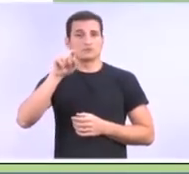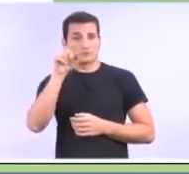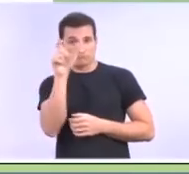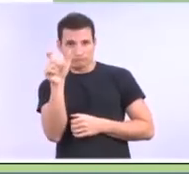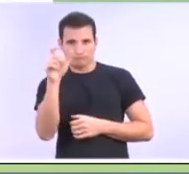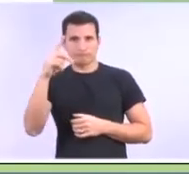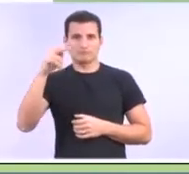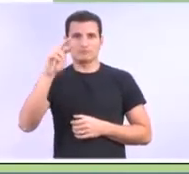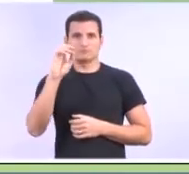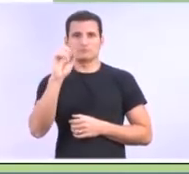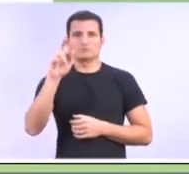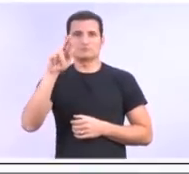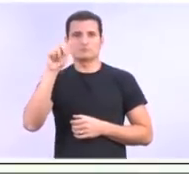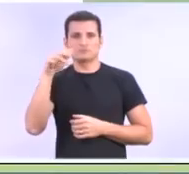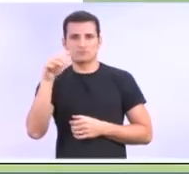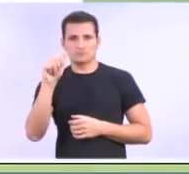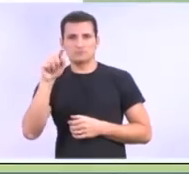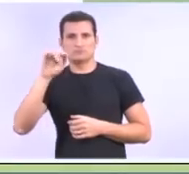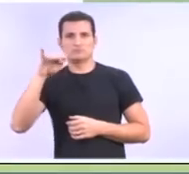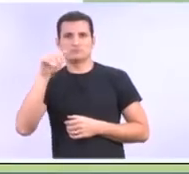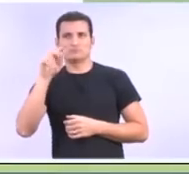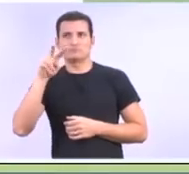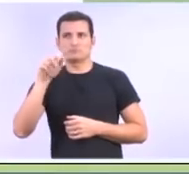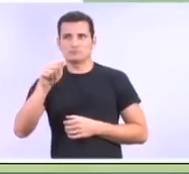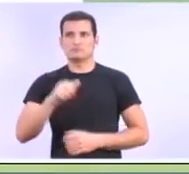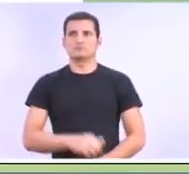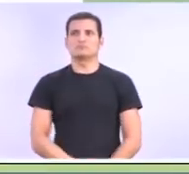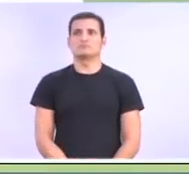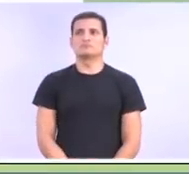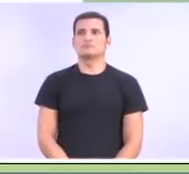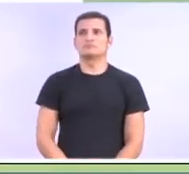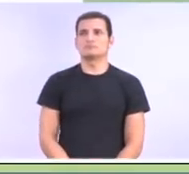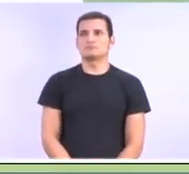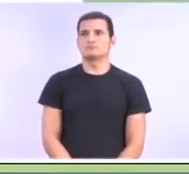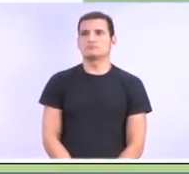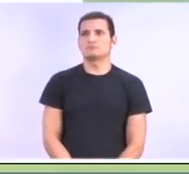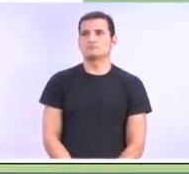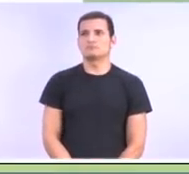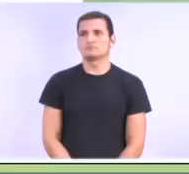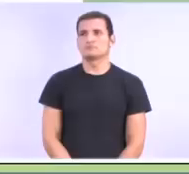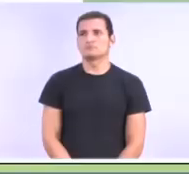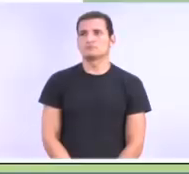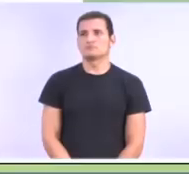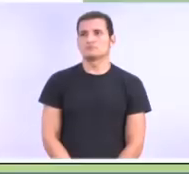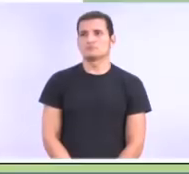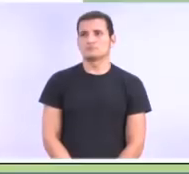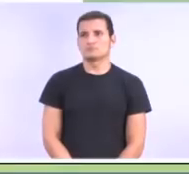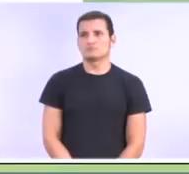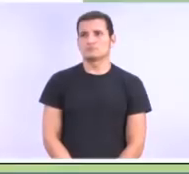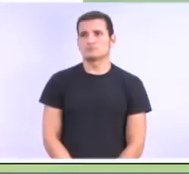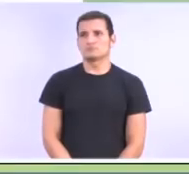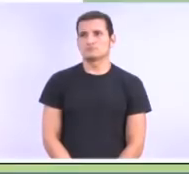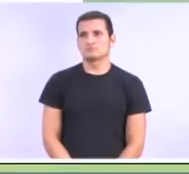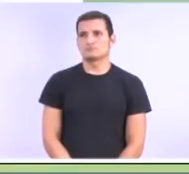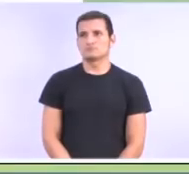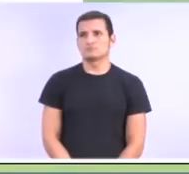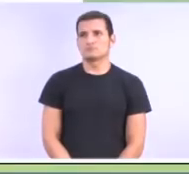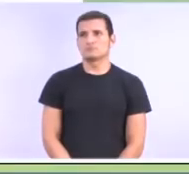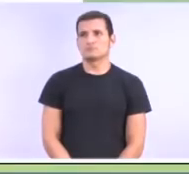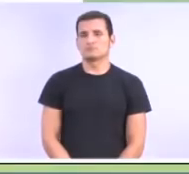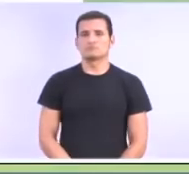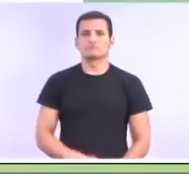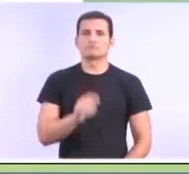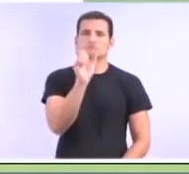a classe cliente. Olha o que aconteceu com o programa.java, gente. Olha o que aconteceu com o programa.java.